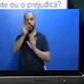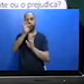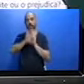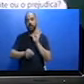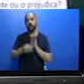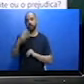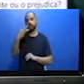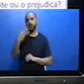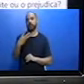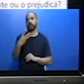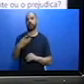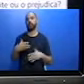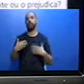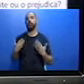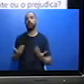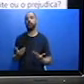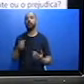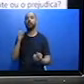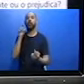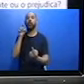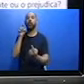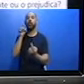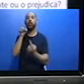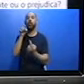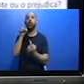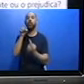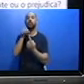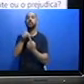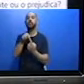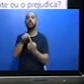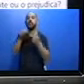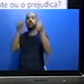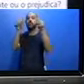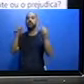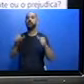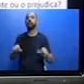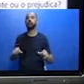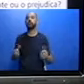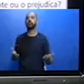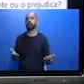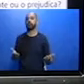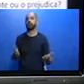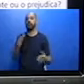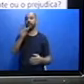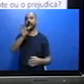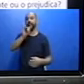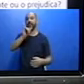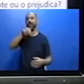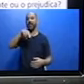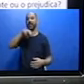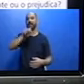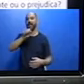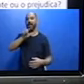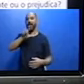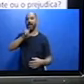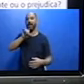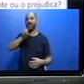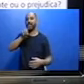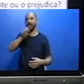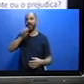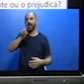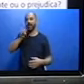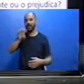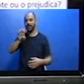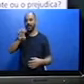o quê qual é a finalidade de se casar finalidade é a mesma coisa que o objetivo a